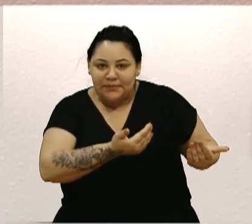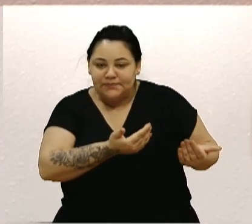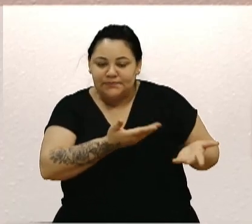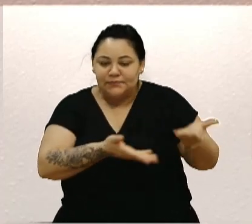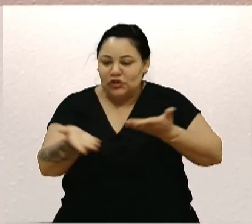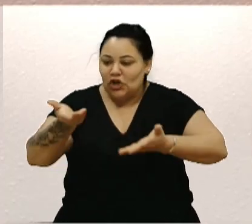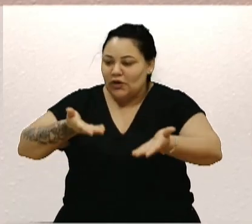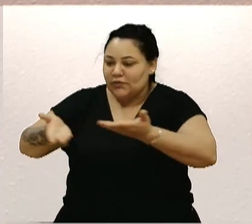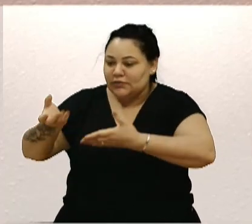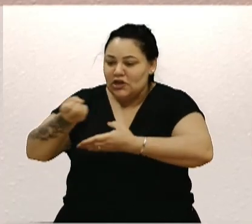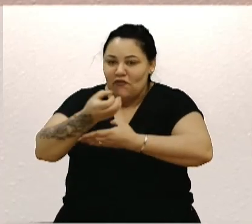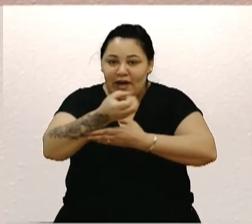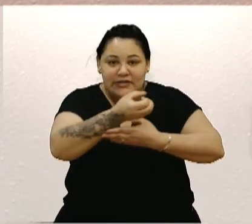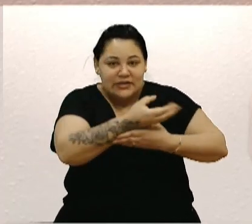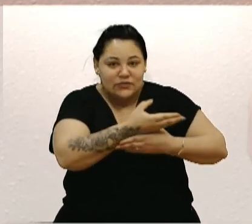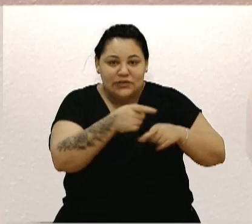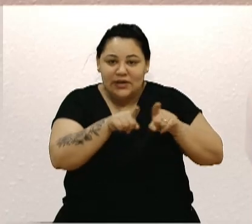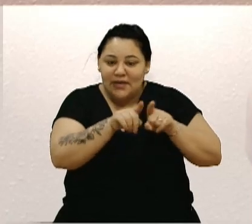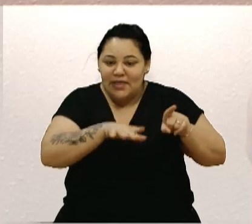inovação e indústria cervejeira.